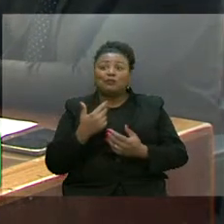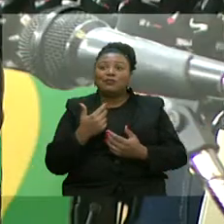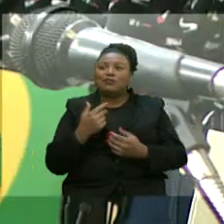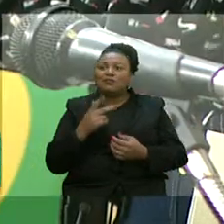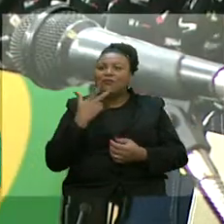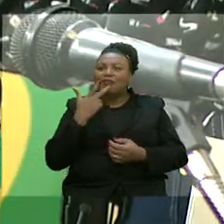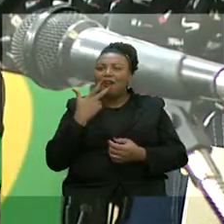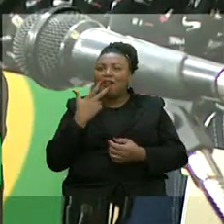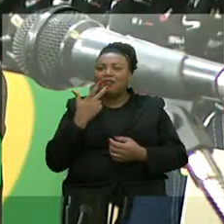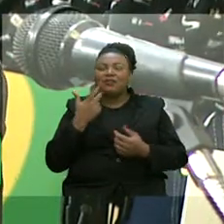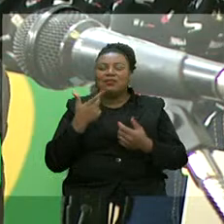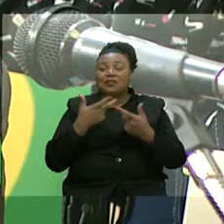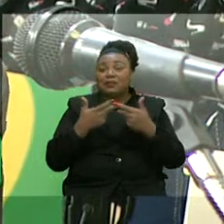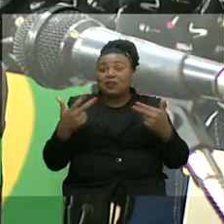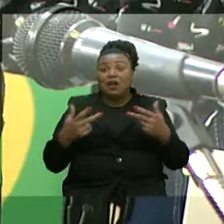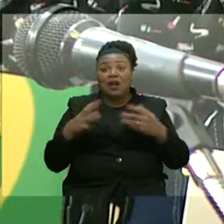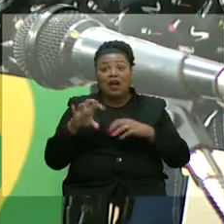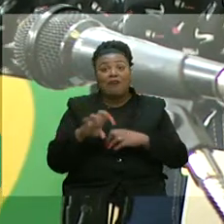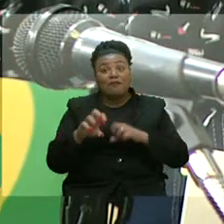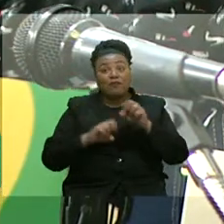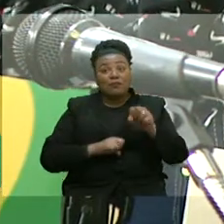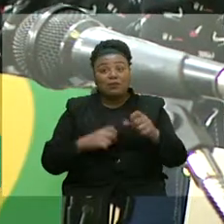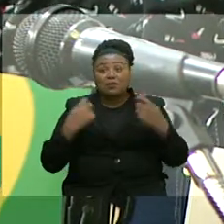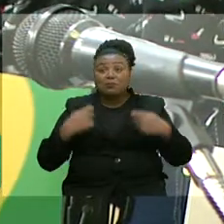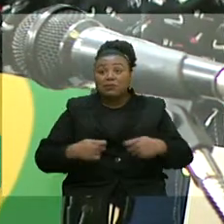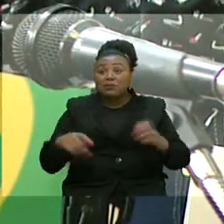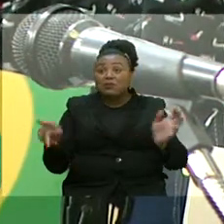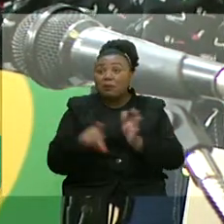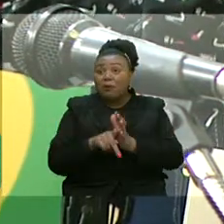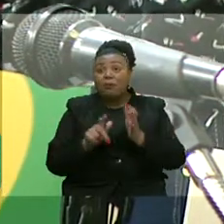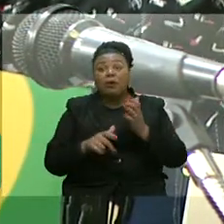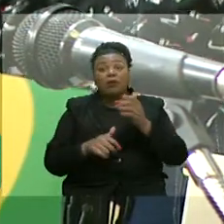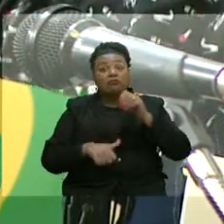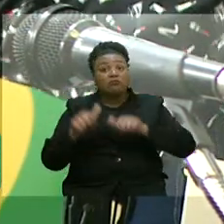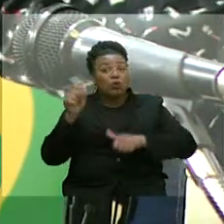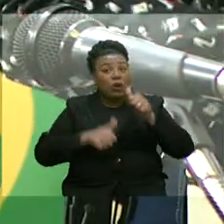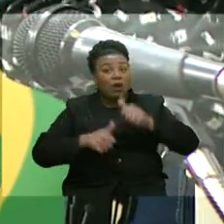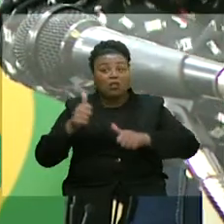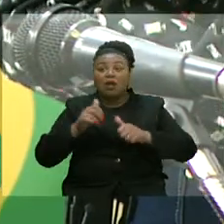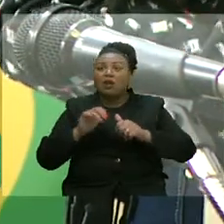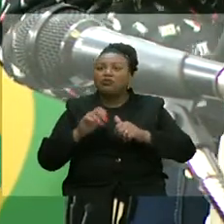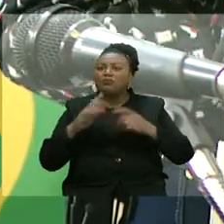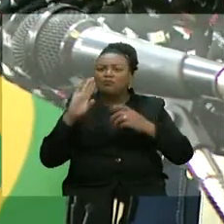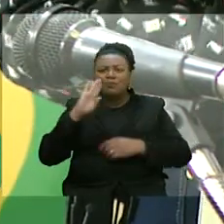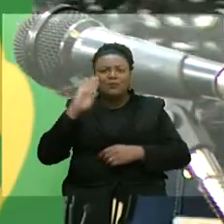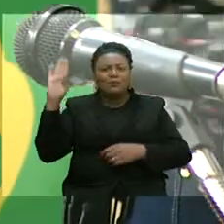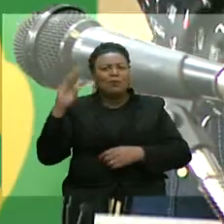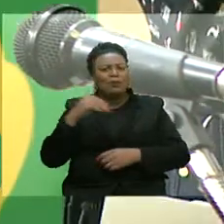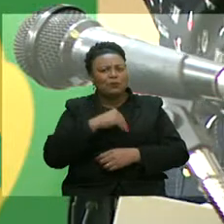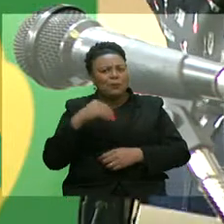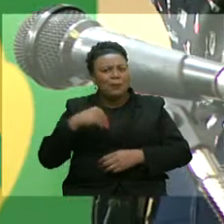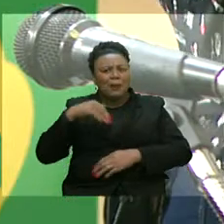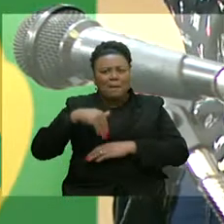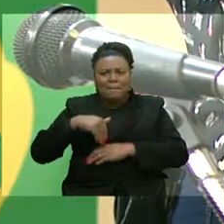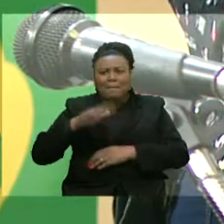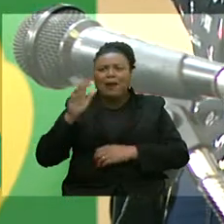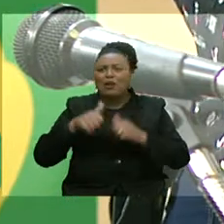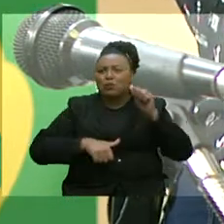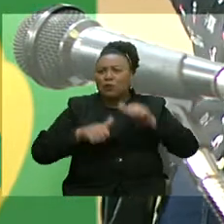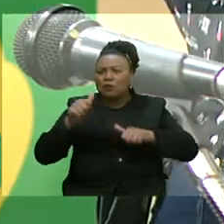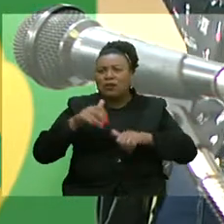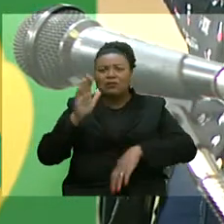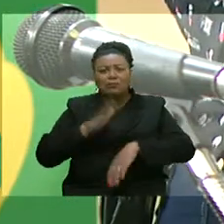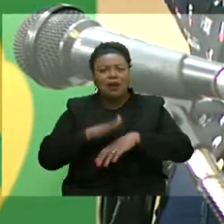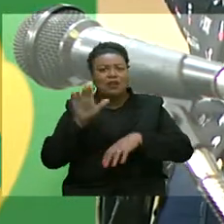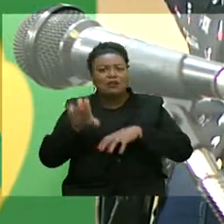nessa falácia. A nossa formação tem que ser para um médico de qualidade, e principalmente o médico de mais qualidade, com a melhor